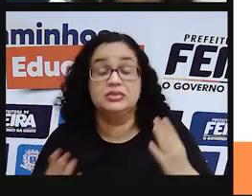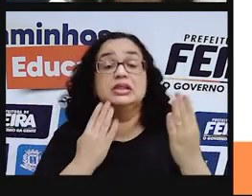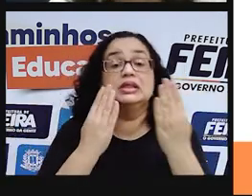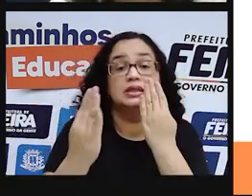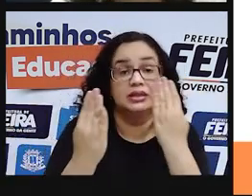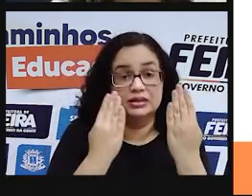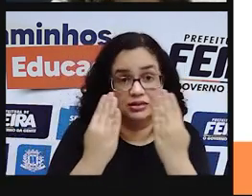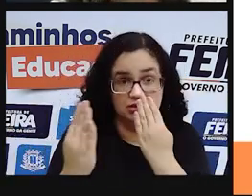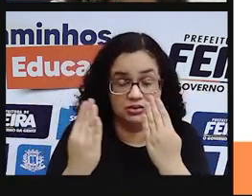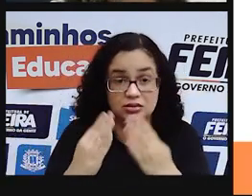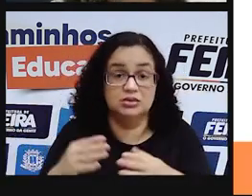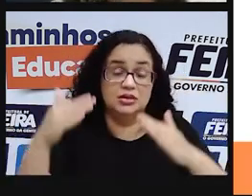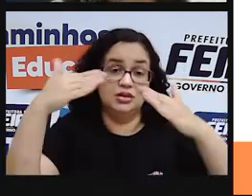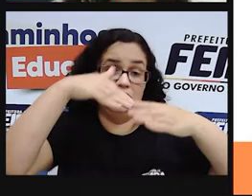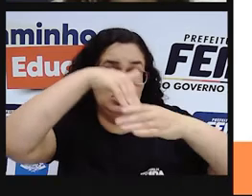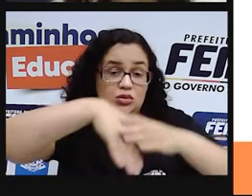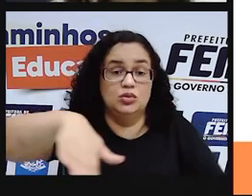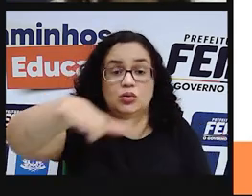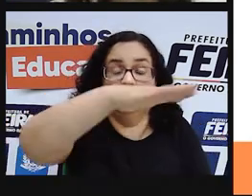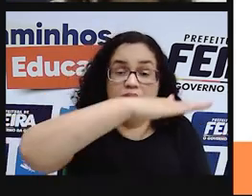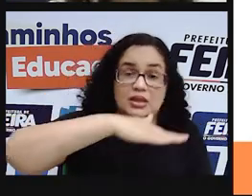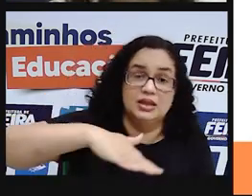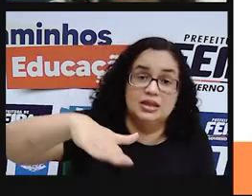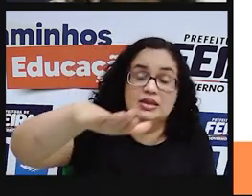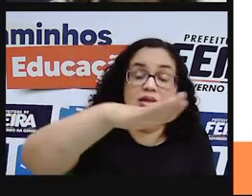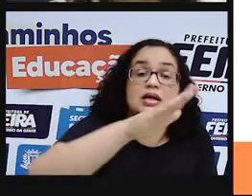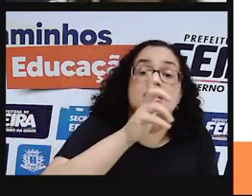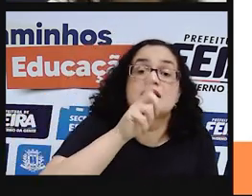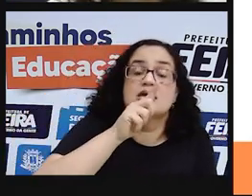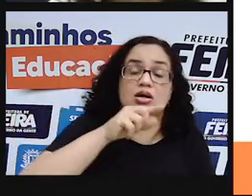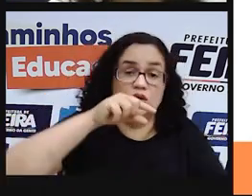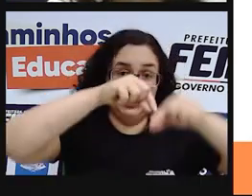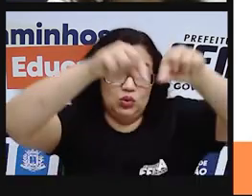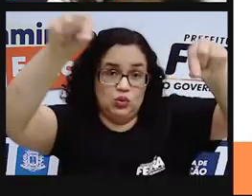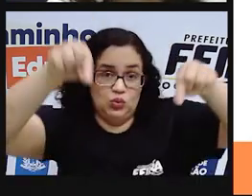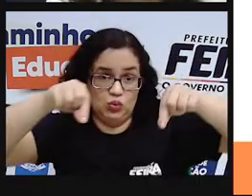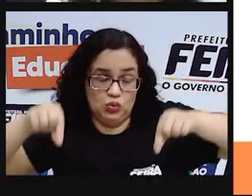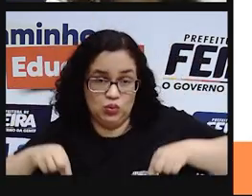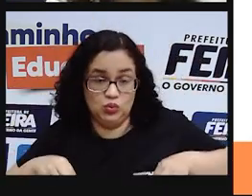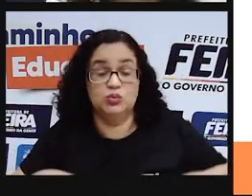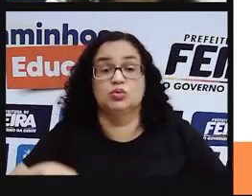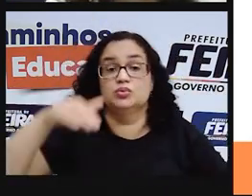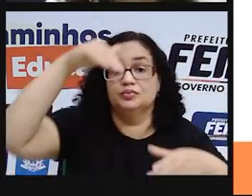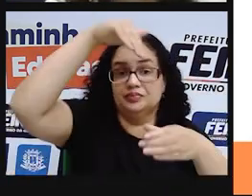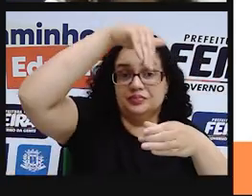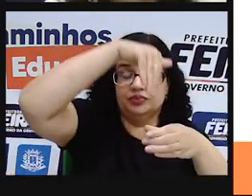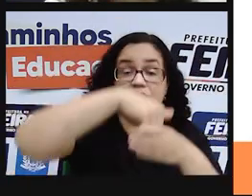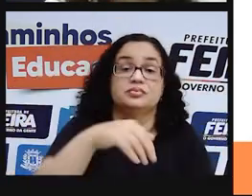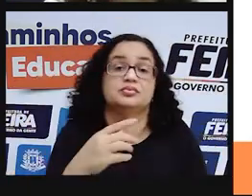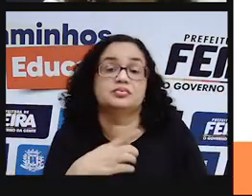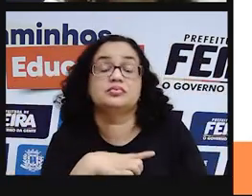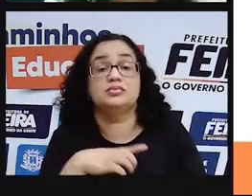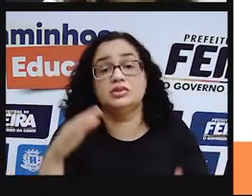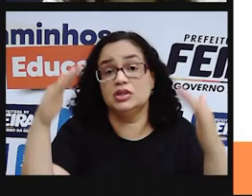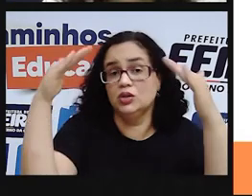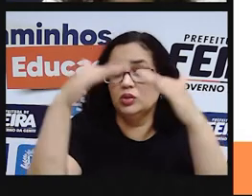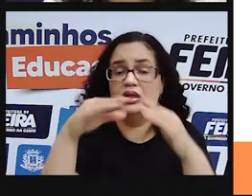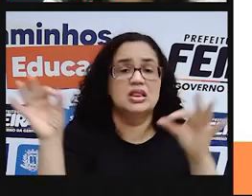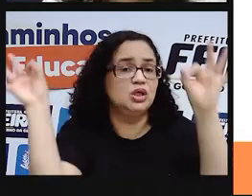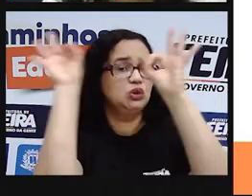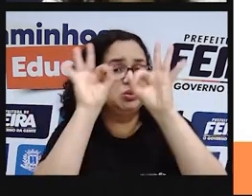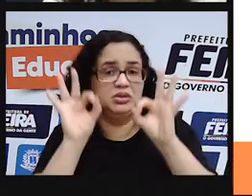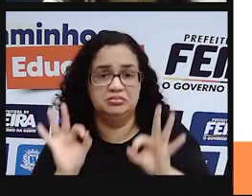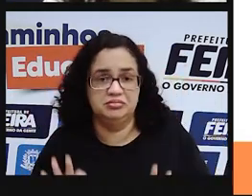relacionados aos habitantes do entorno da lagoa que fazem as suas habitações constrói são as casas em